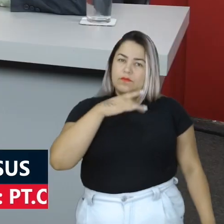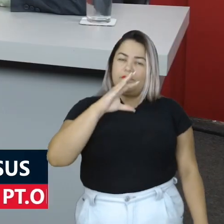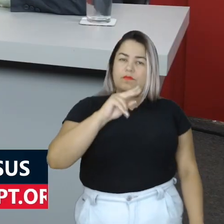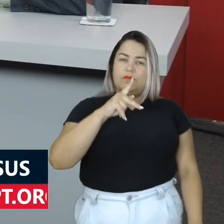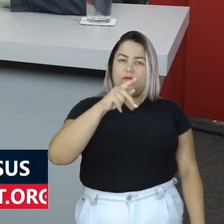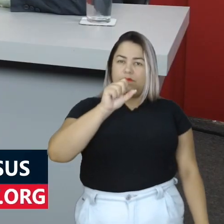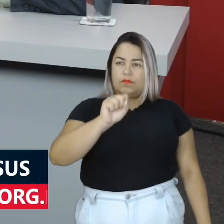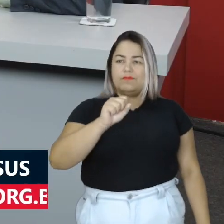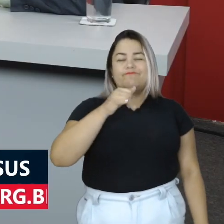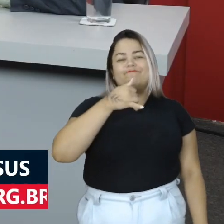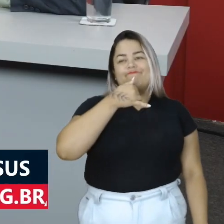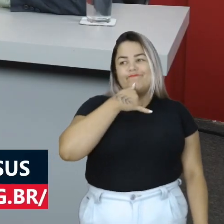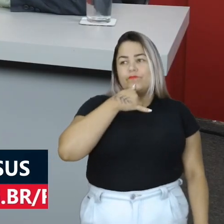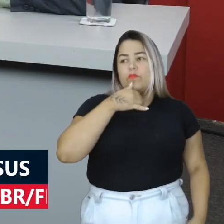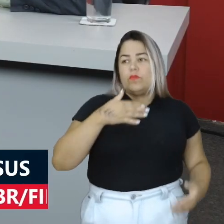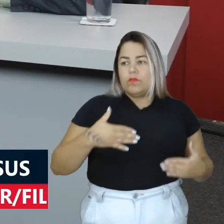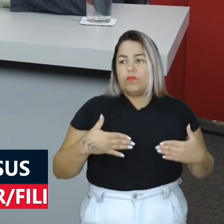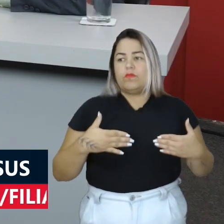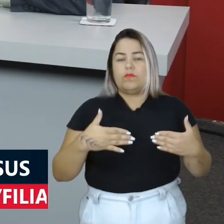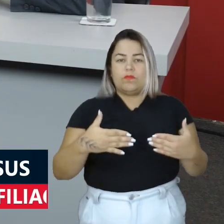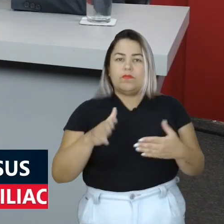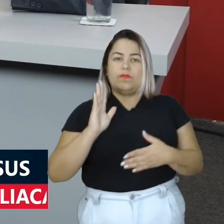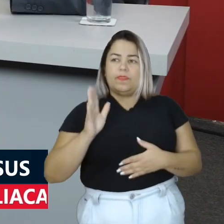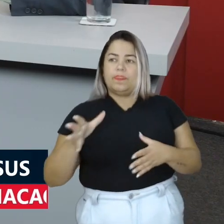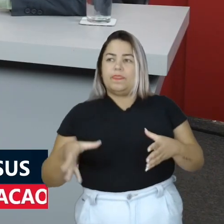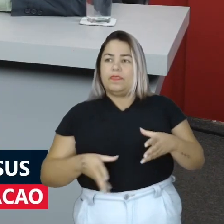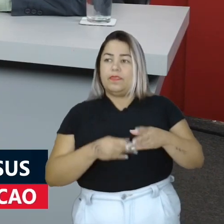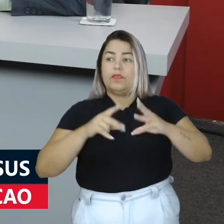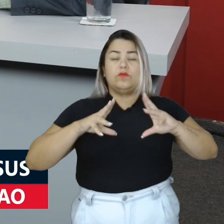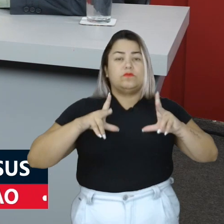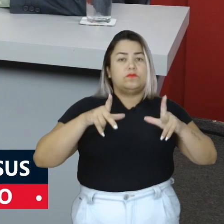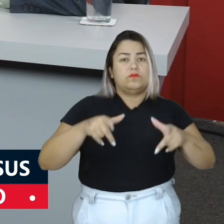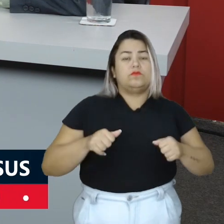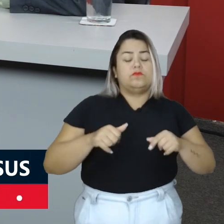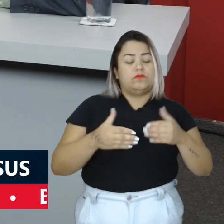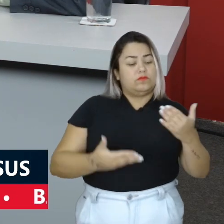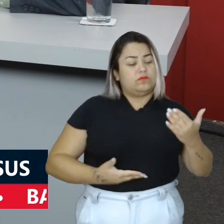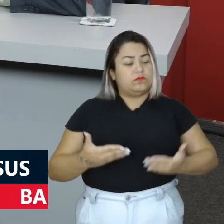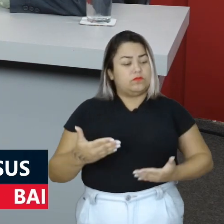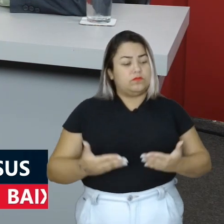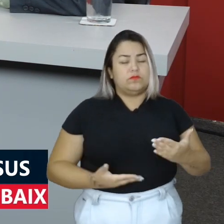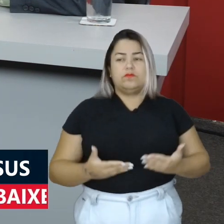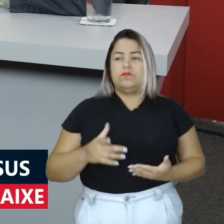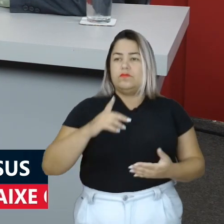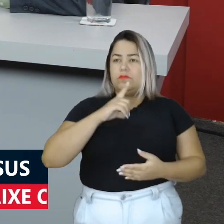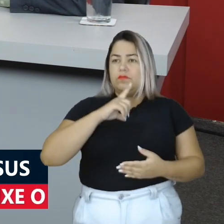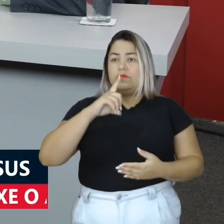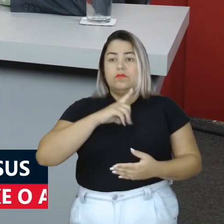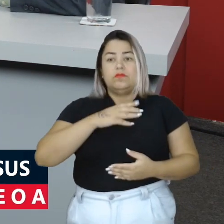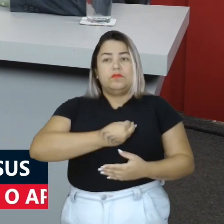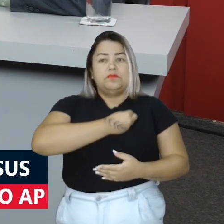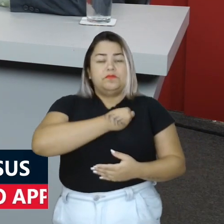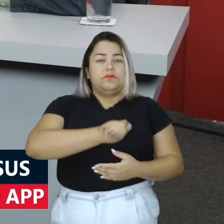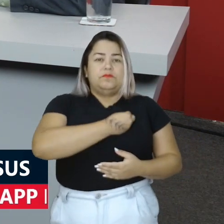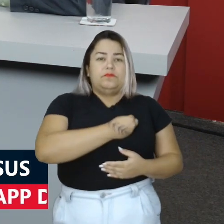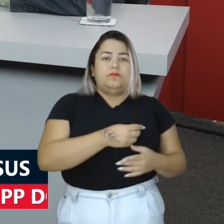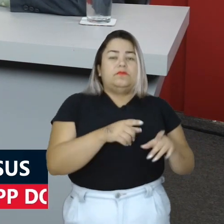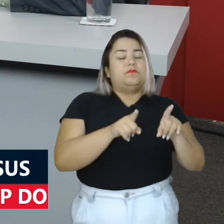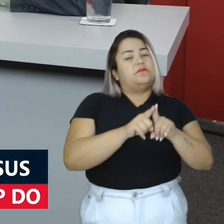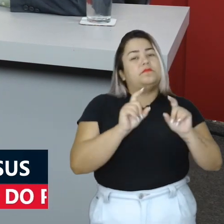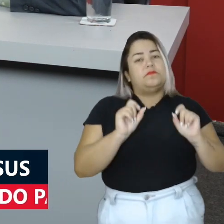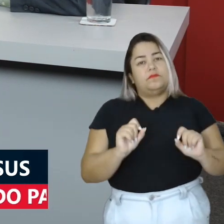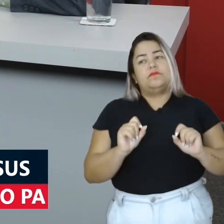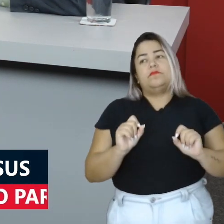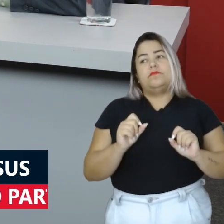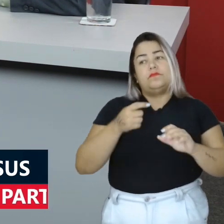E, felizmente, o Ministério conseguiu já incorporar todos esses serviços, passaram a ter participação financeira do Ministério da Saúde e do